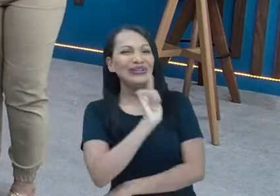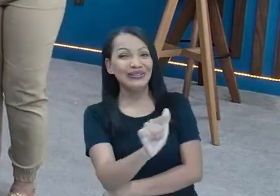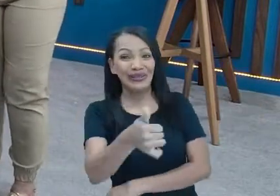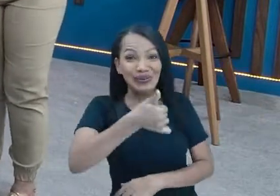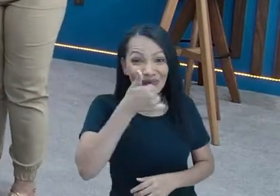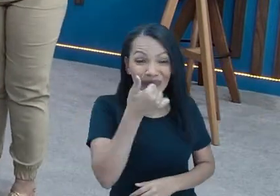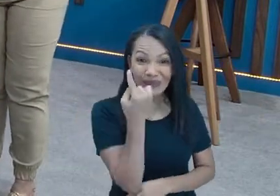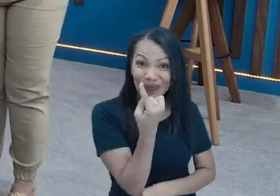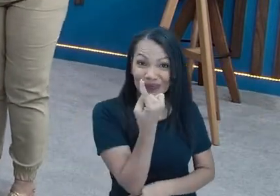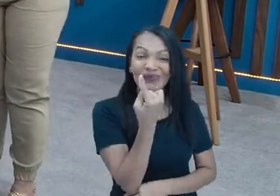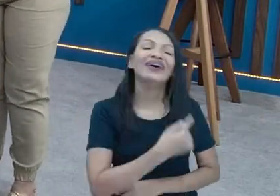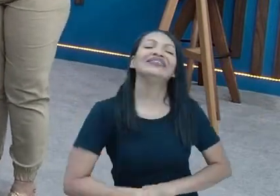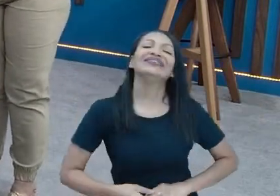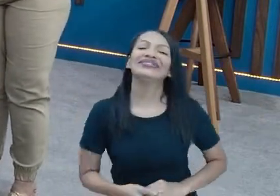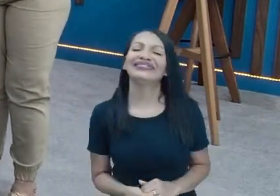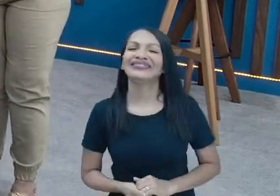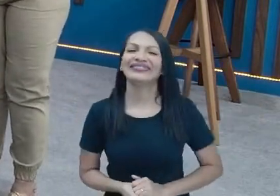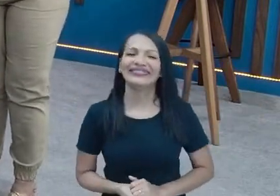Uma só eu consegui.